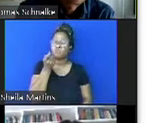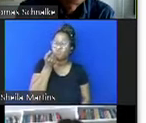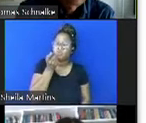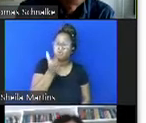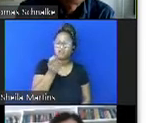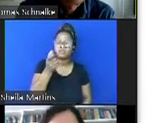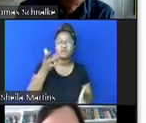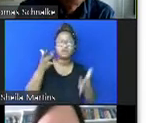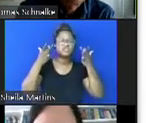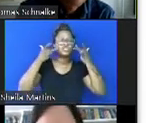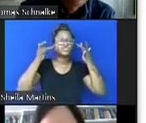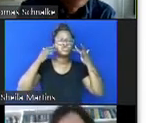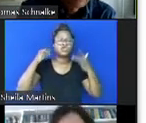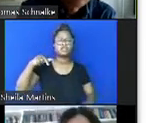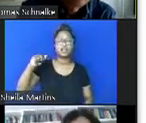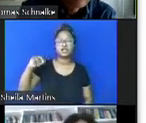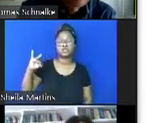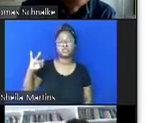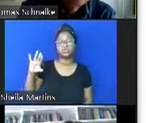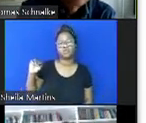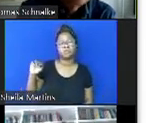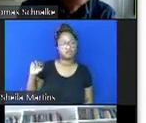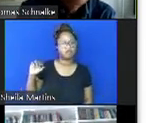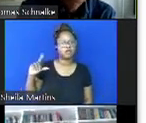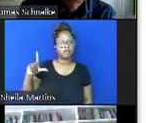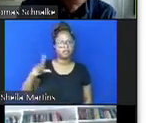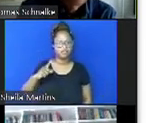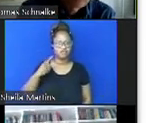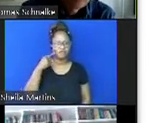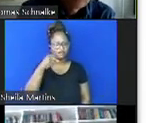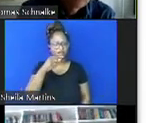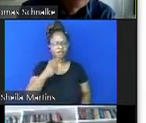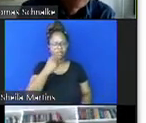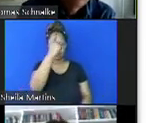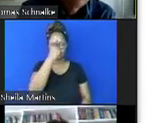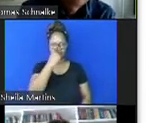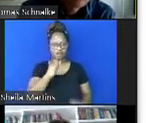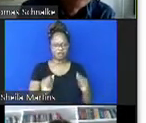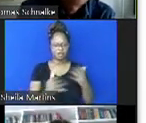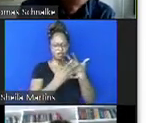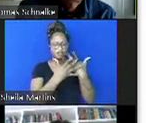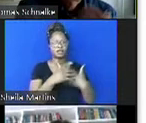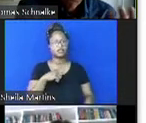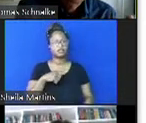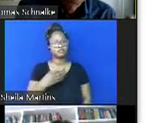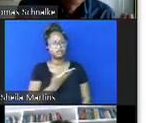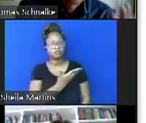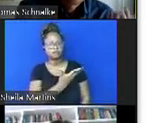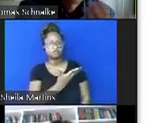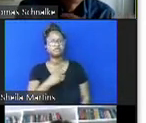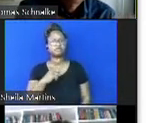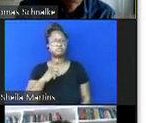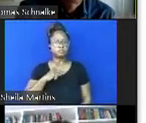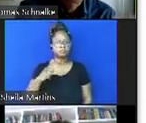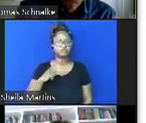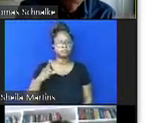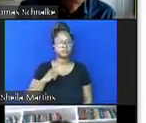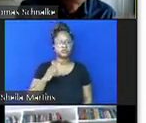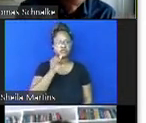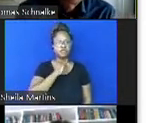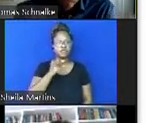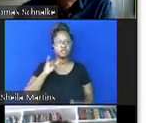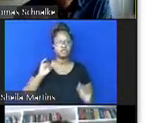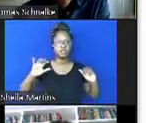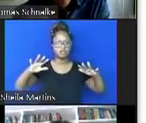teatros anatômicos. Temos aqui no centro uma modelagem cera da figura, e aqui, onde seria a arquibancada,